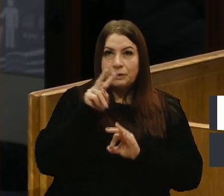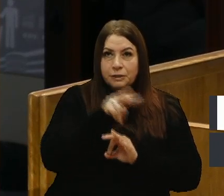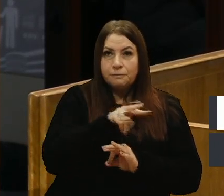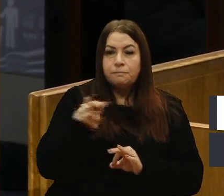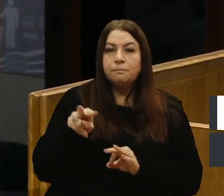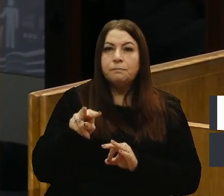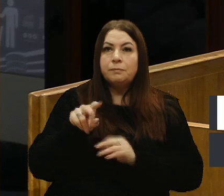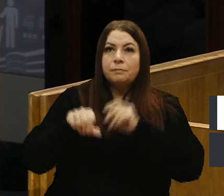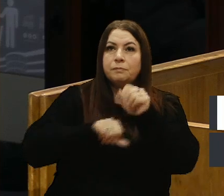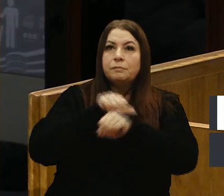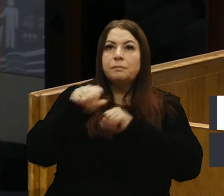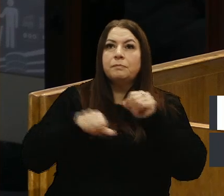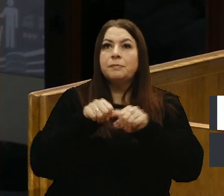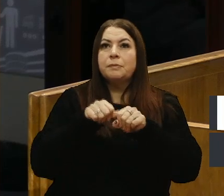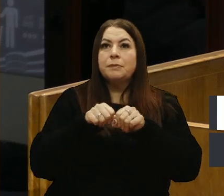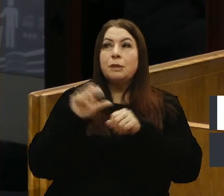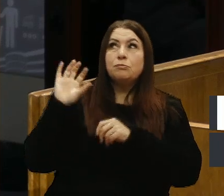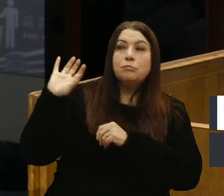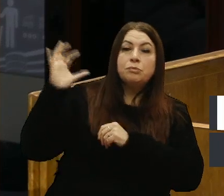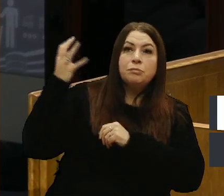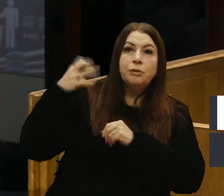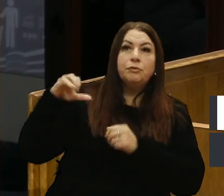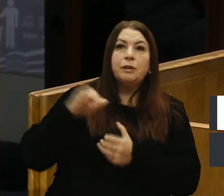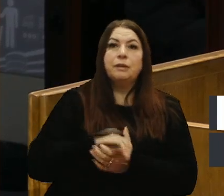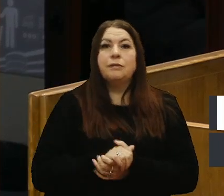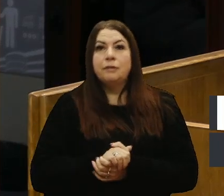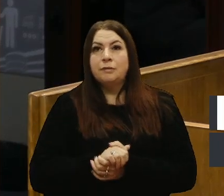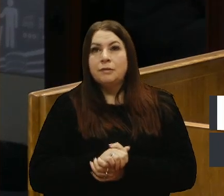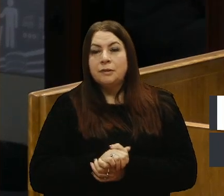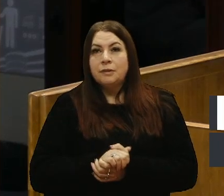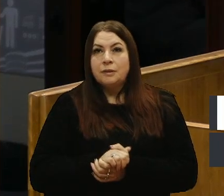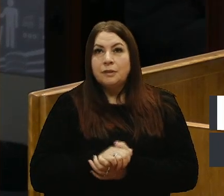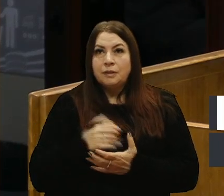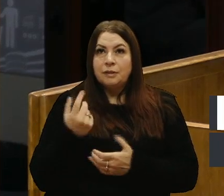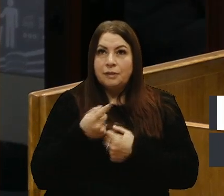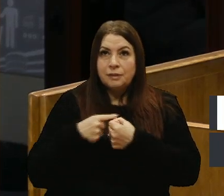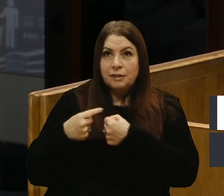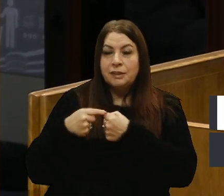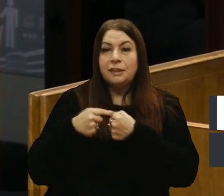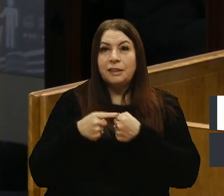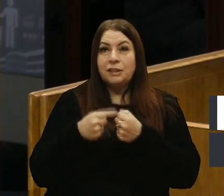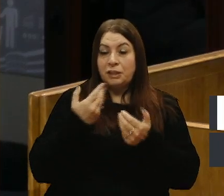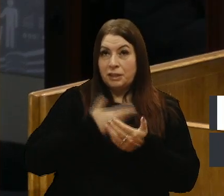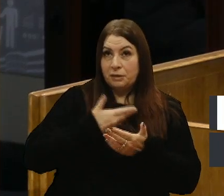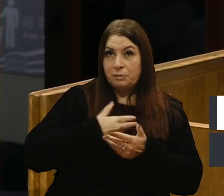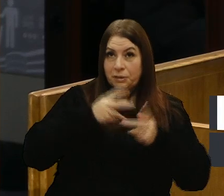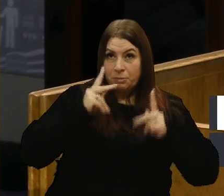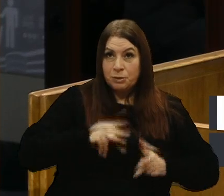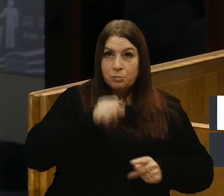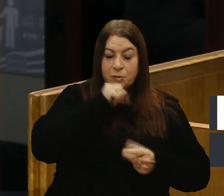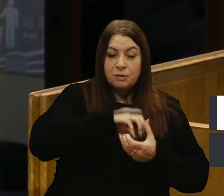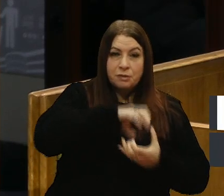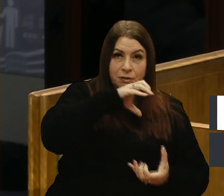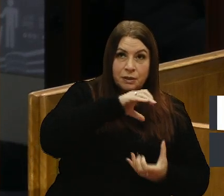enfrentar as mudanças climáticas? Nossa cidade é amiga das pessoas